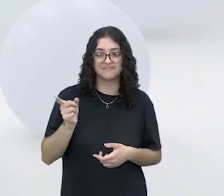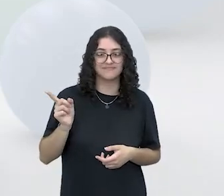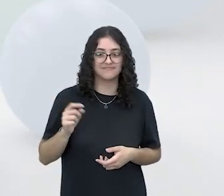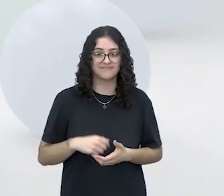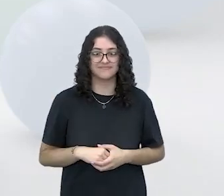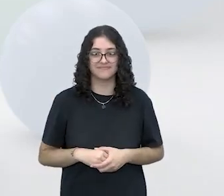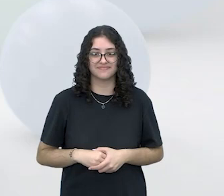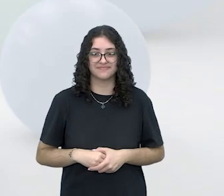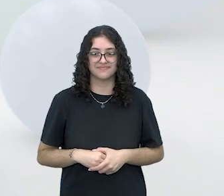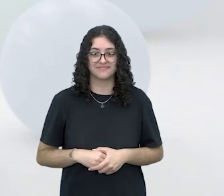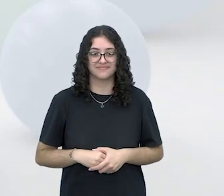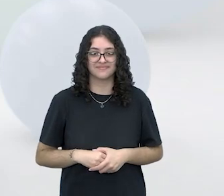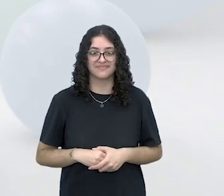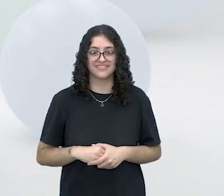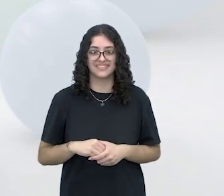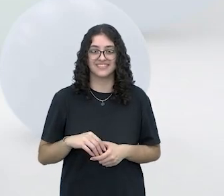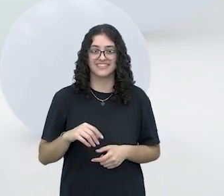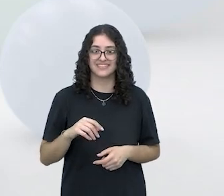20 reais.